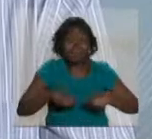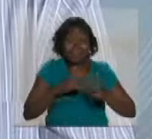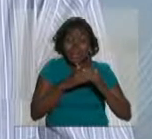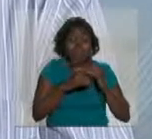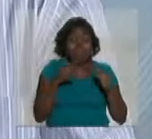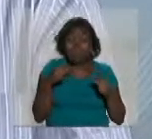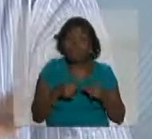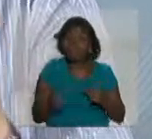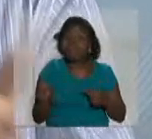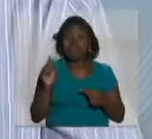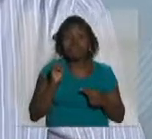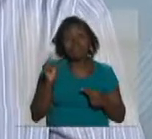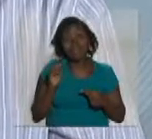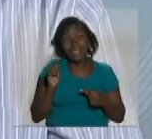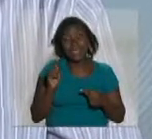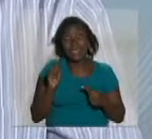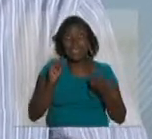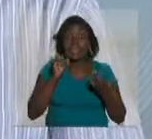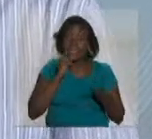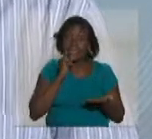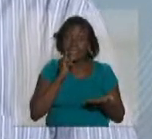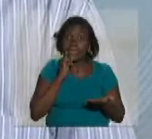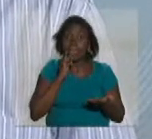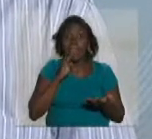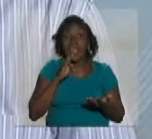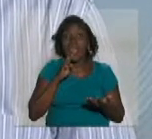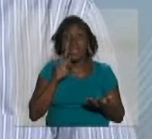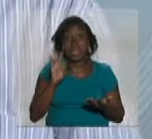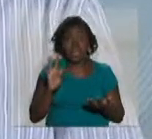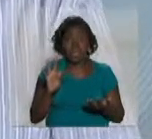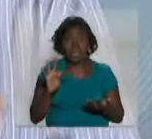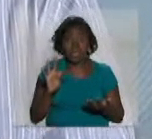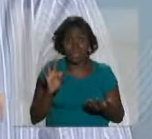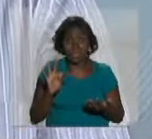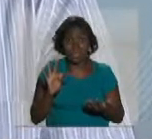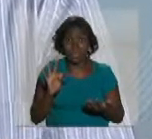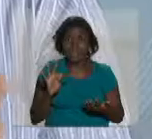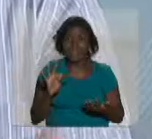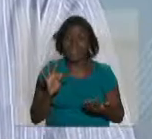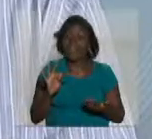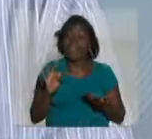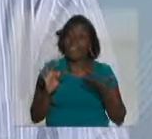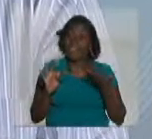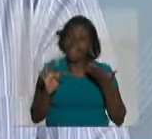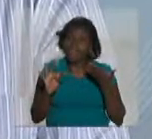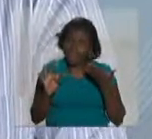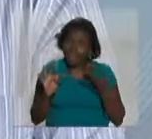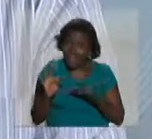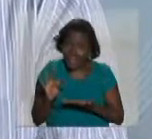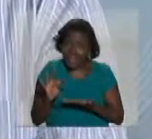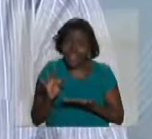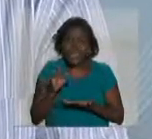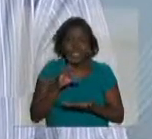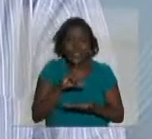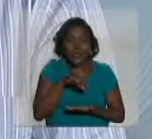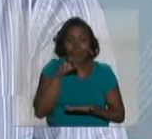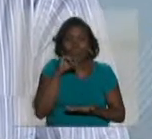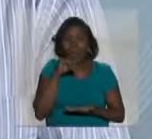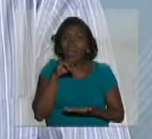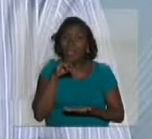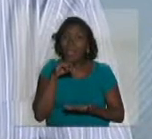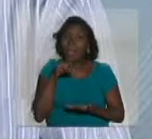justifica. Aí vamos colocar então o BRT. Né? Aí essa escolha tem que ser